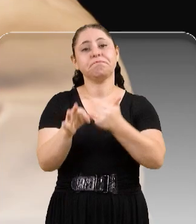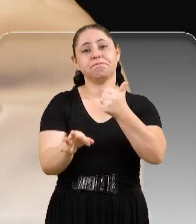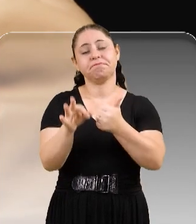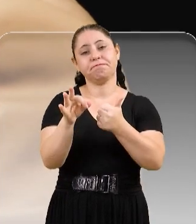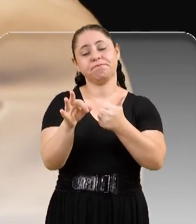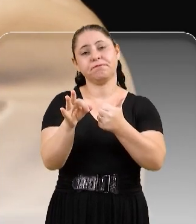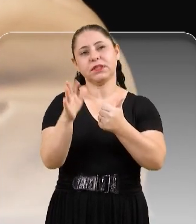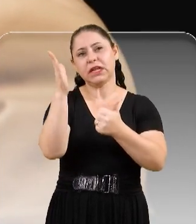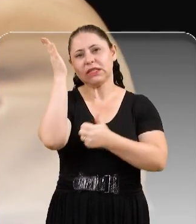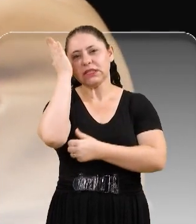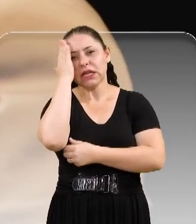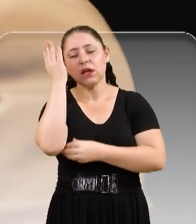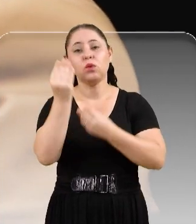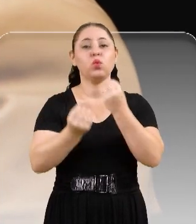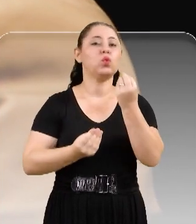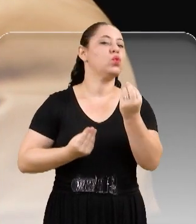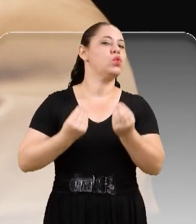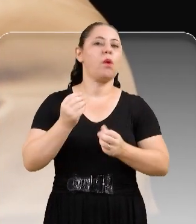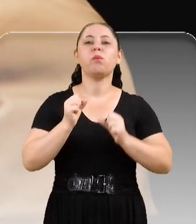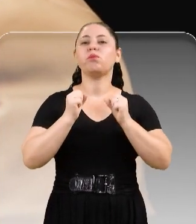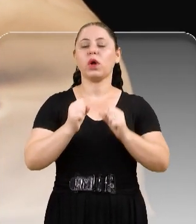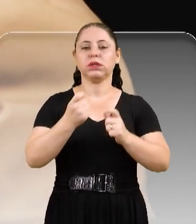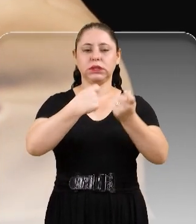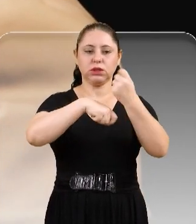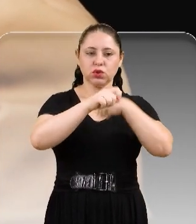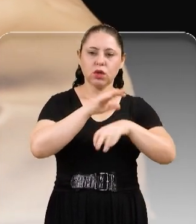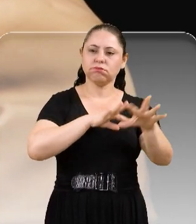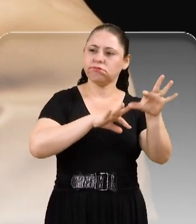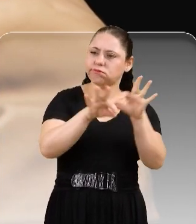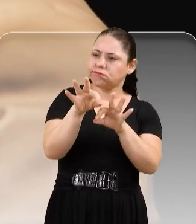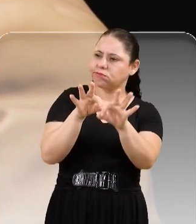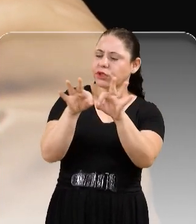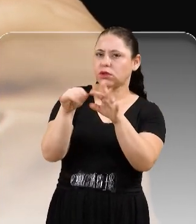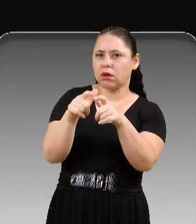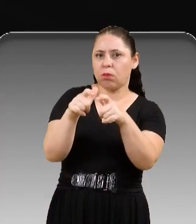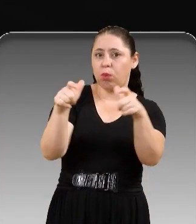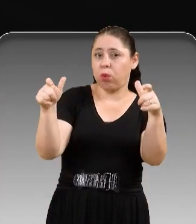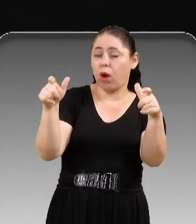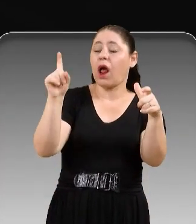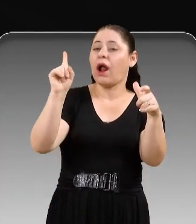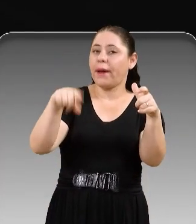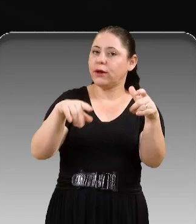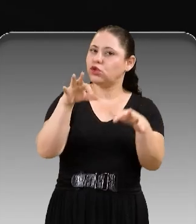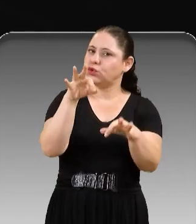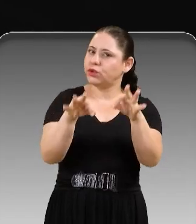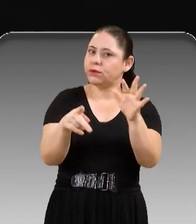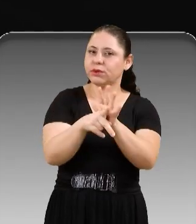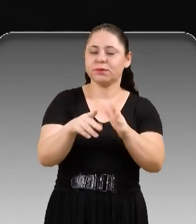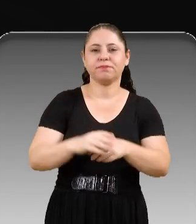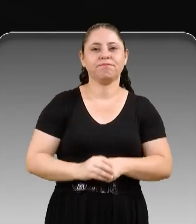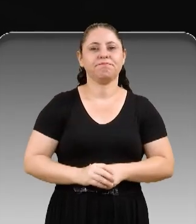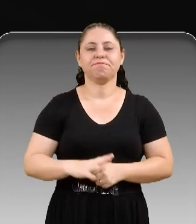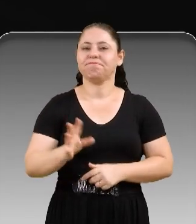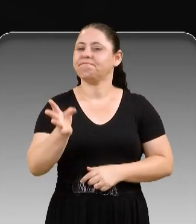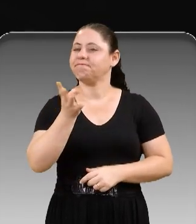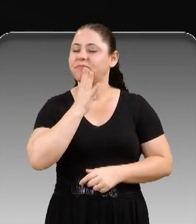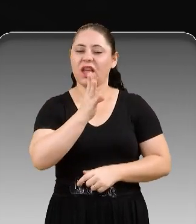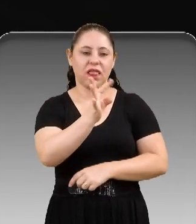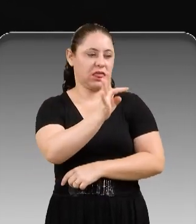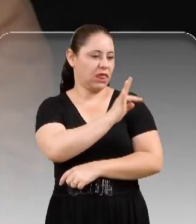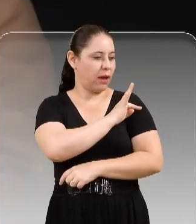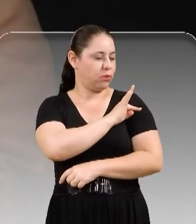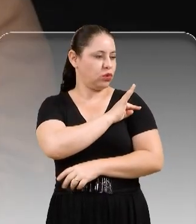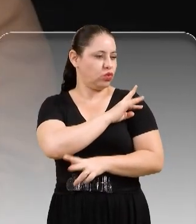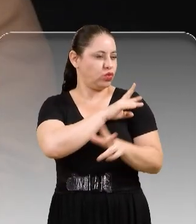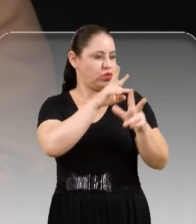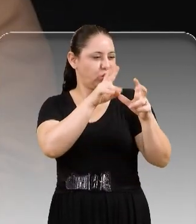saber como poder administrar um poder do tamanho do Poder Judiciário de Mato Grosso do Sul. É o conhecimento técnico aliado a um conhecimento de